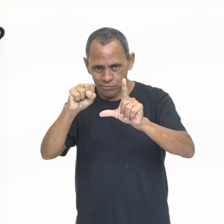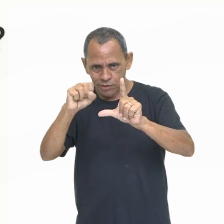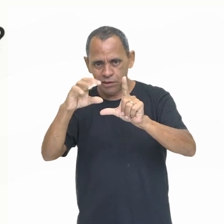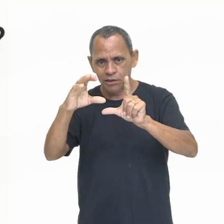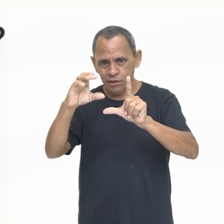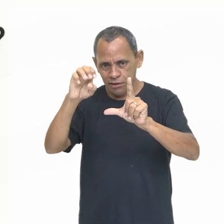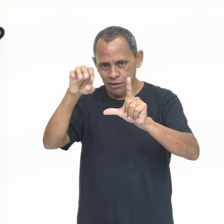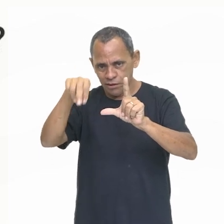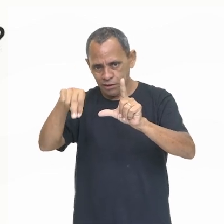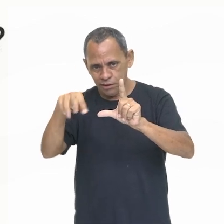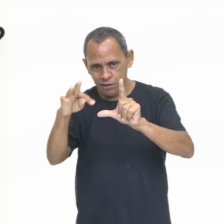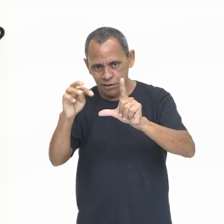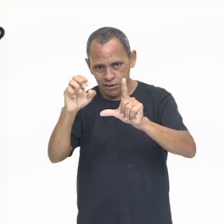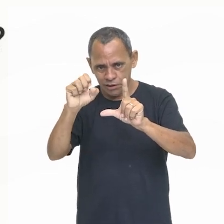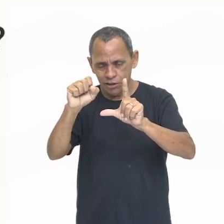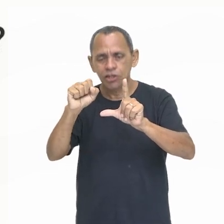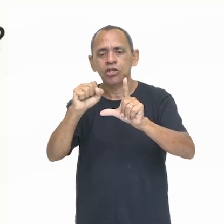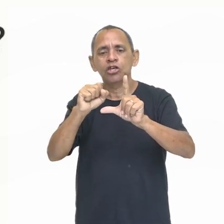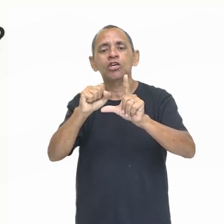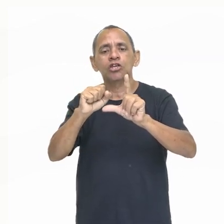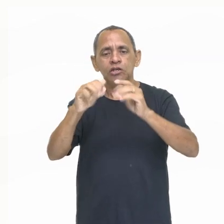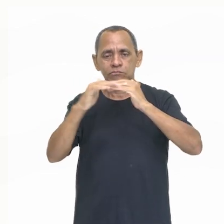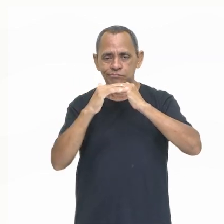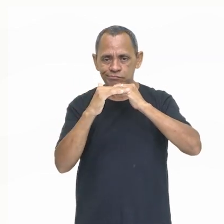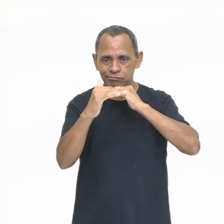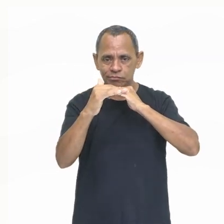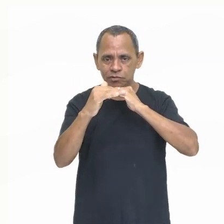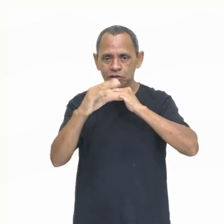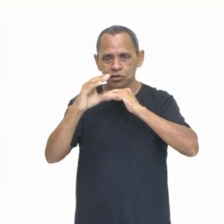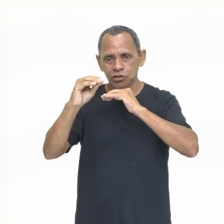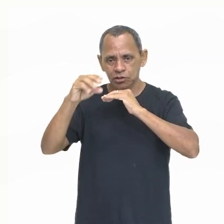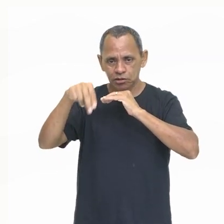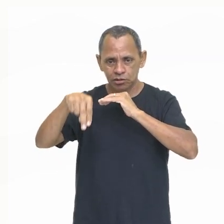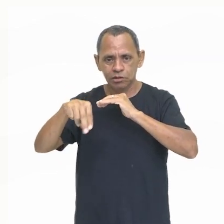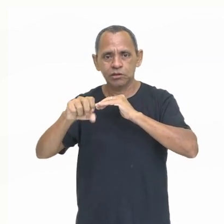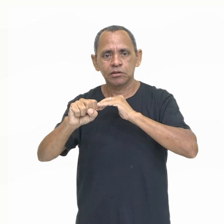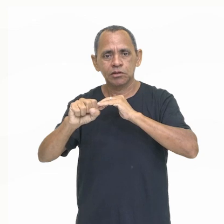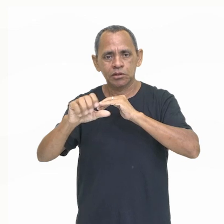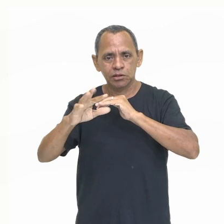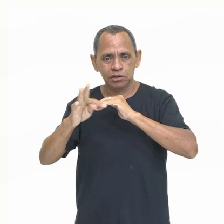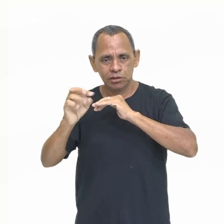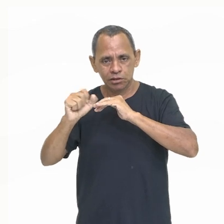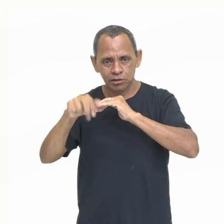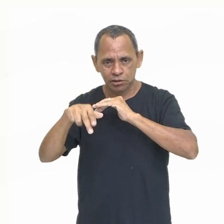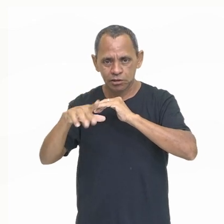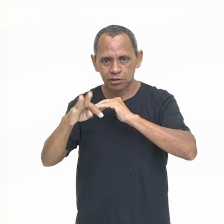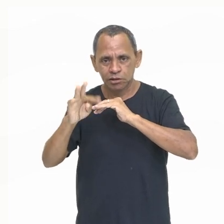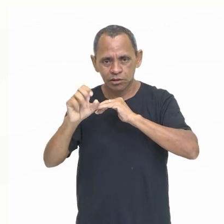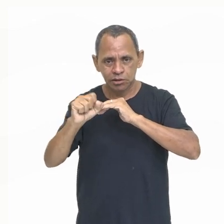crescente? Ela é crescente. Vamos olhar no gráfico? Ela é crescente?